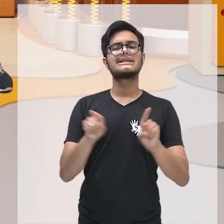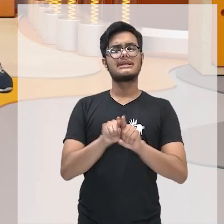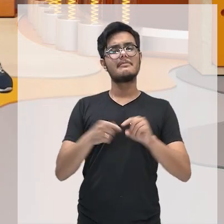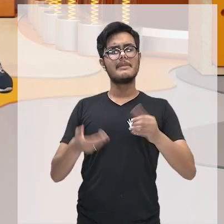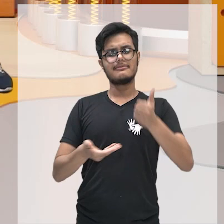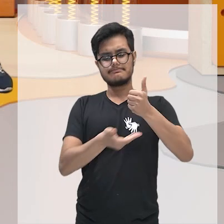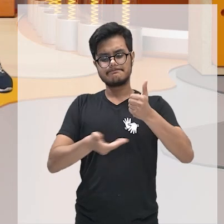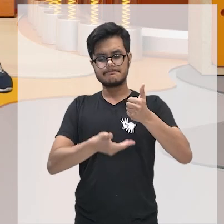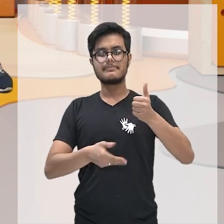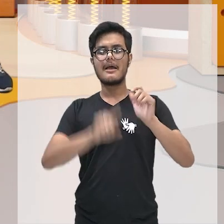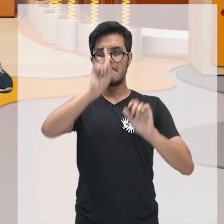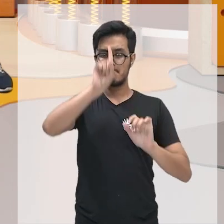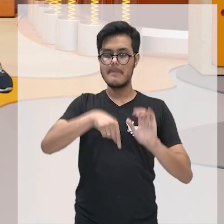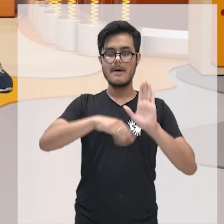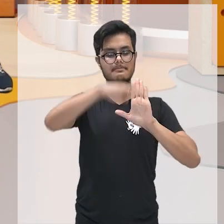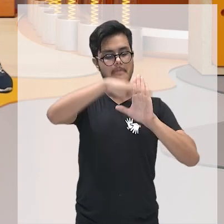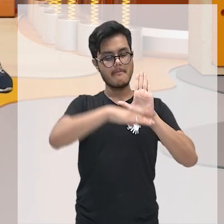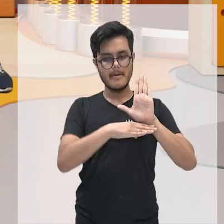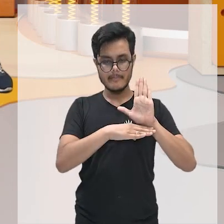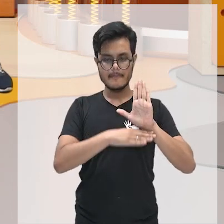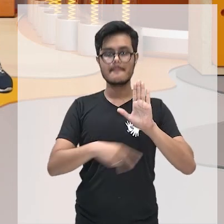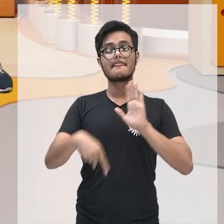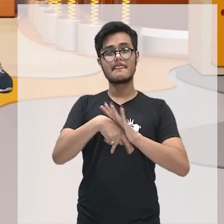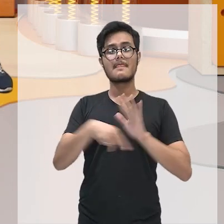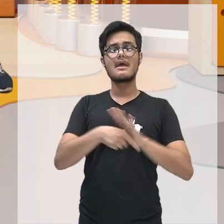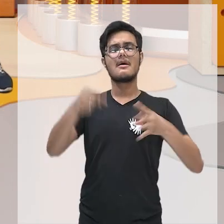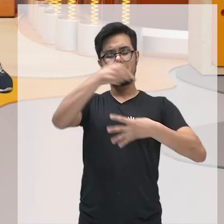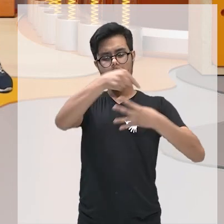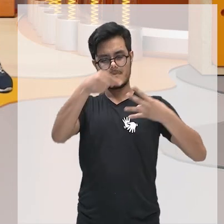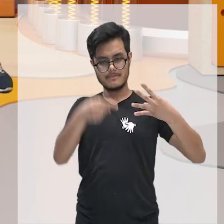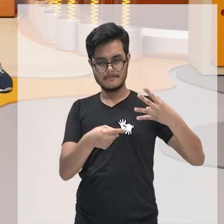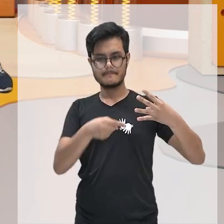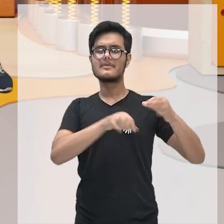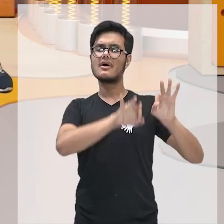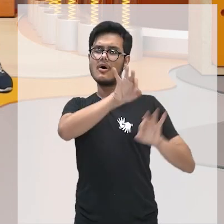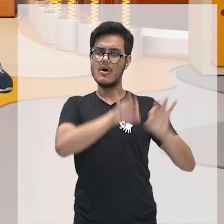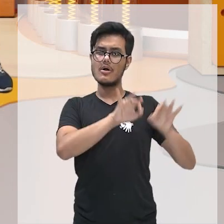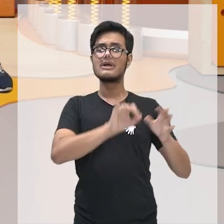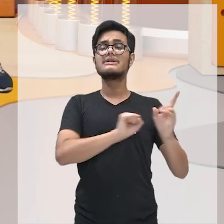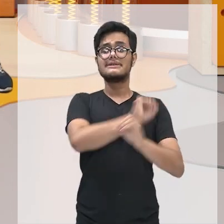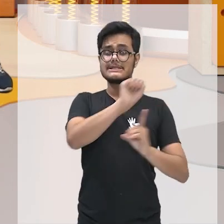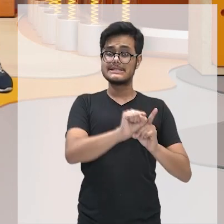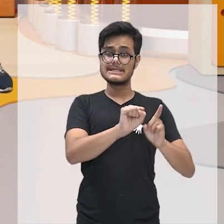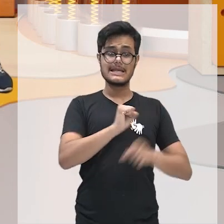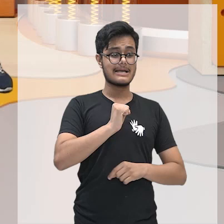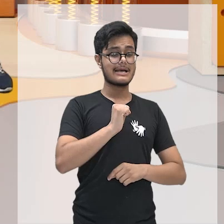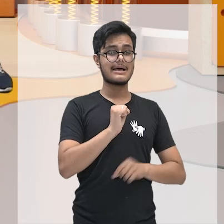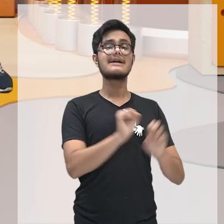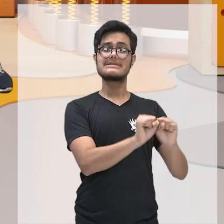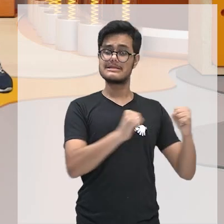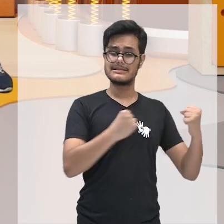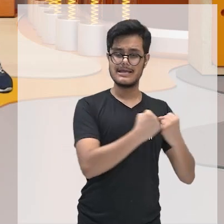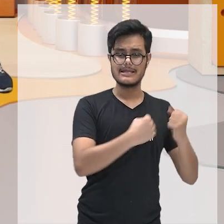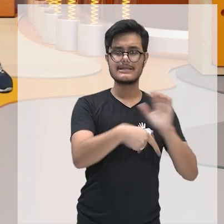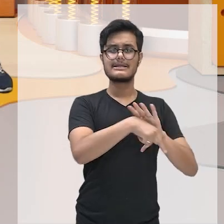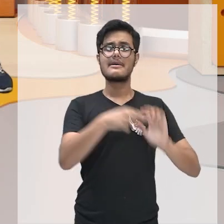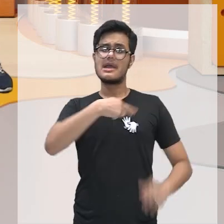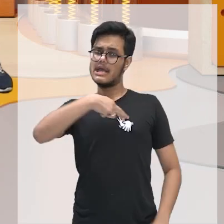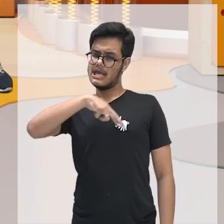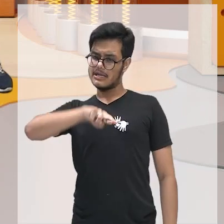romana Romana criando patrícios e peble organizando o Senado e introduzindo práticas